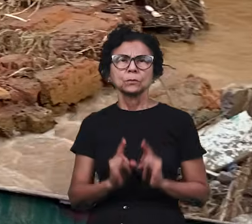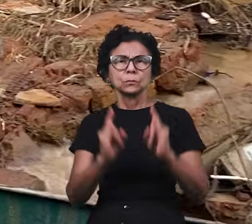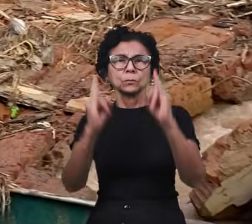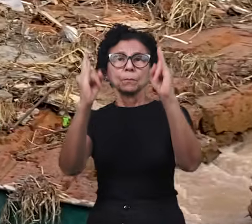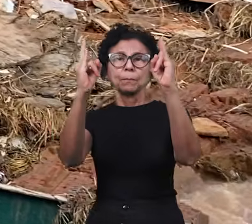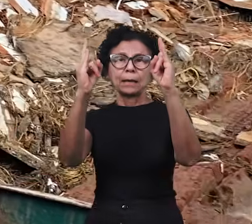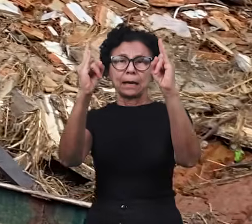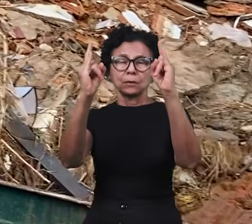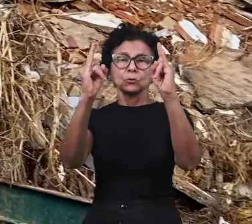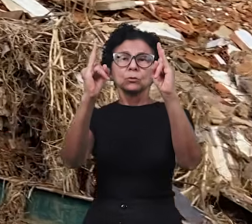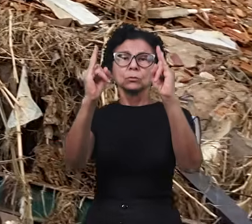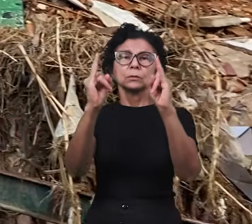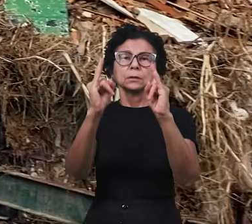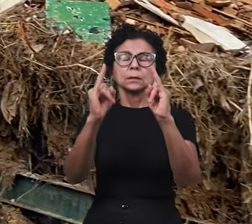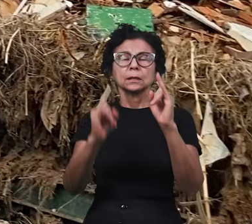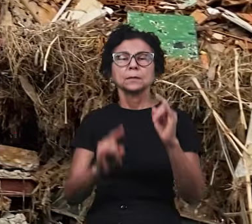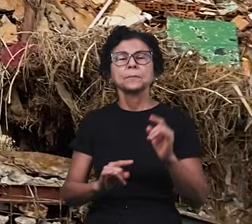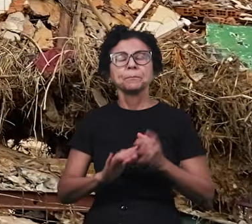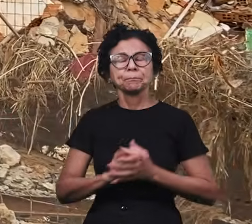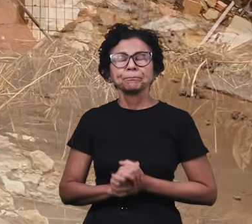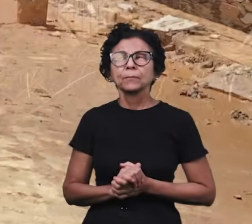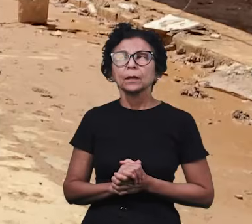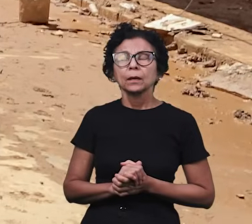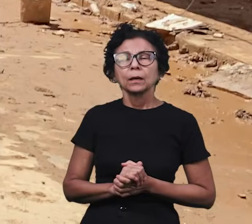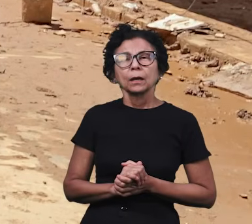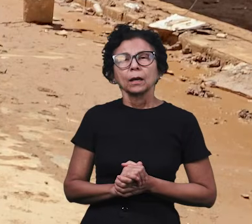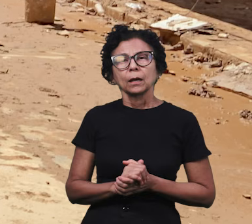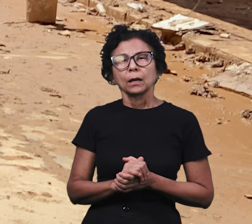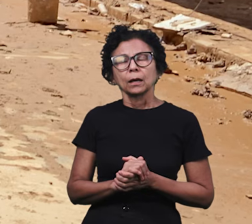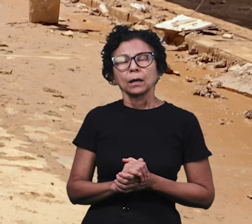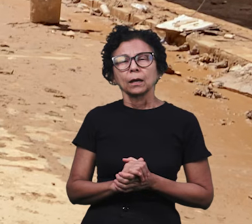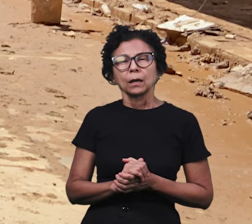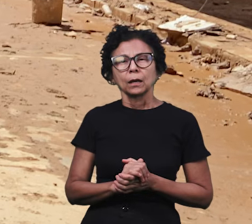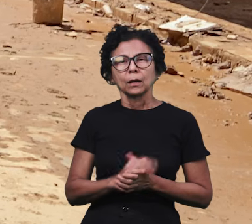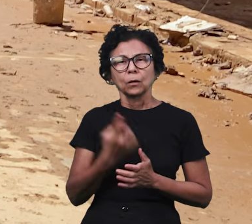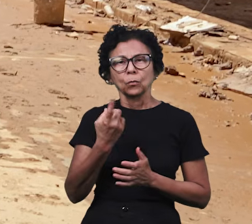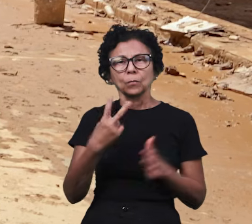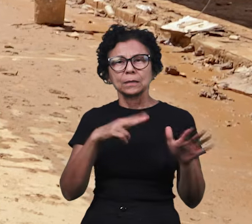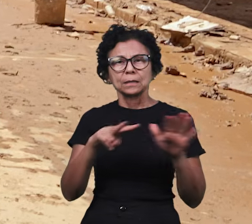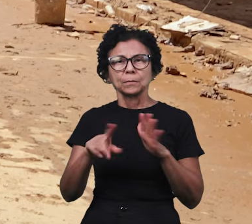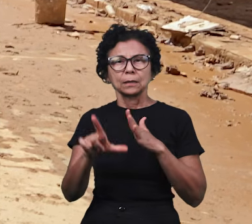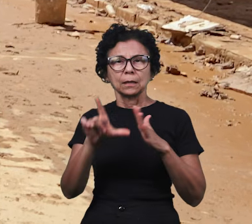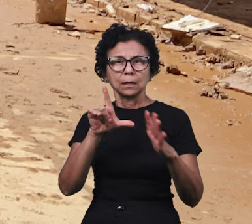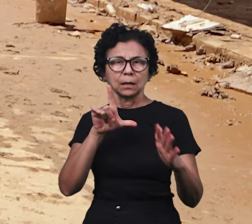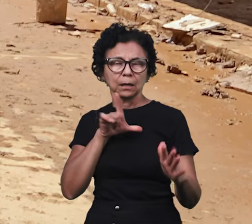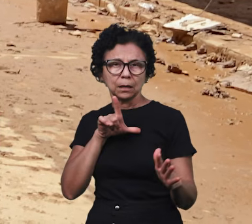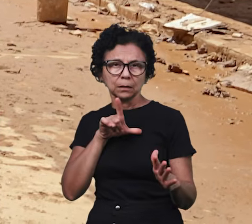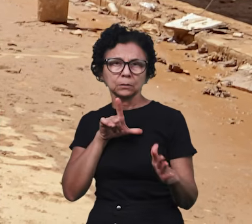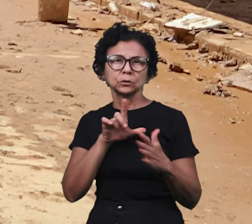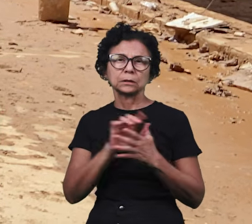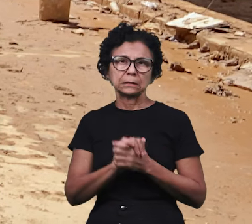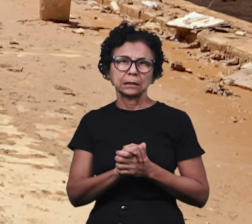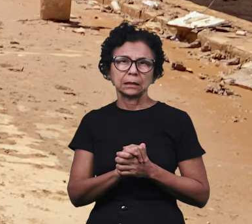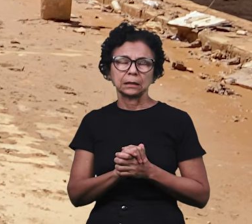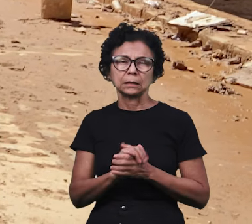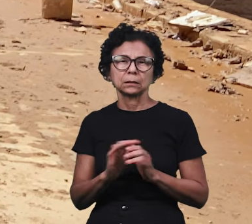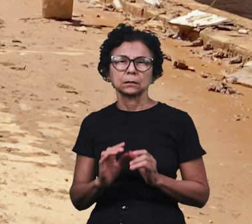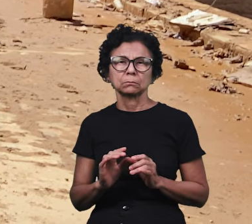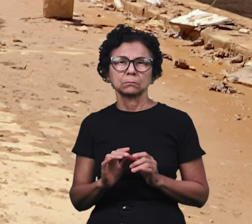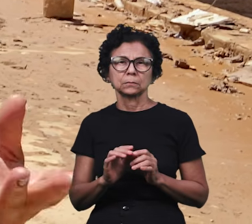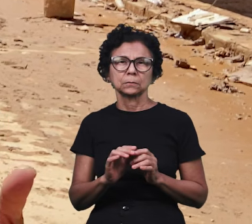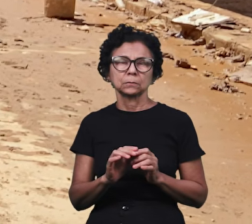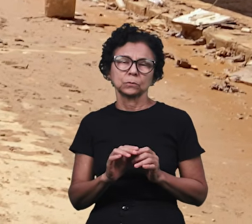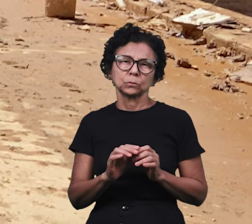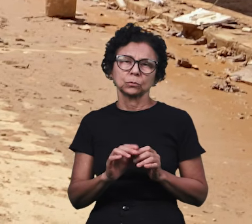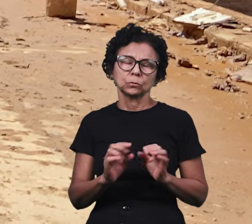demolido agora. Eu mudei para ele uma semana antes do prédio cair, né? No dia 24